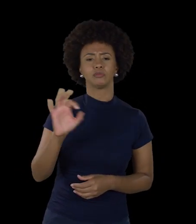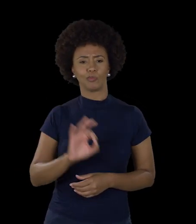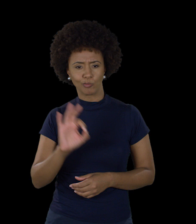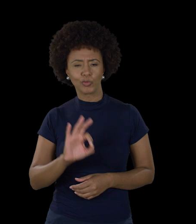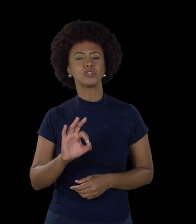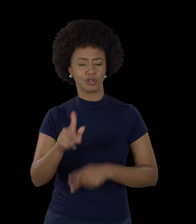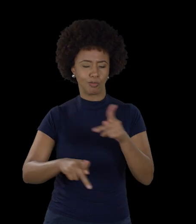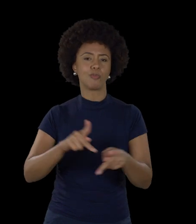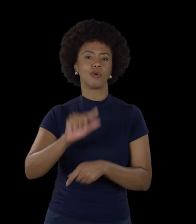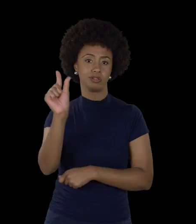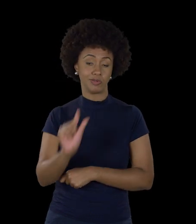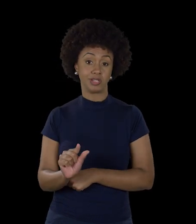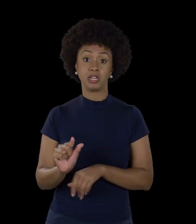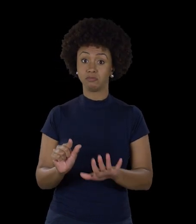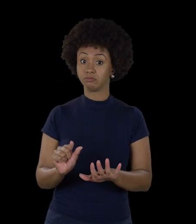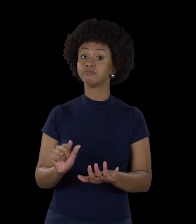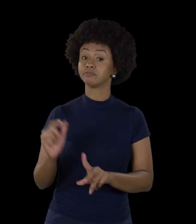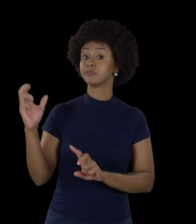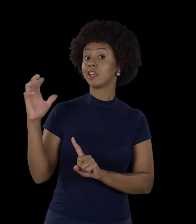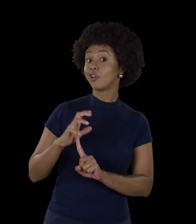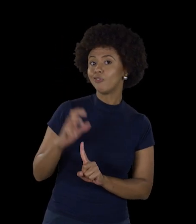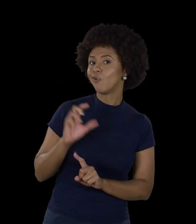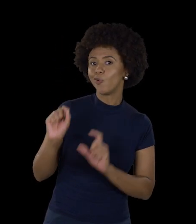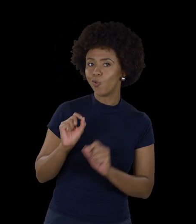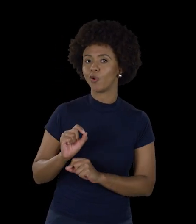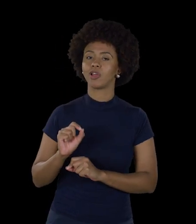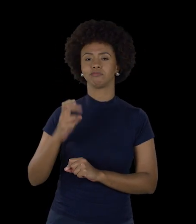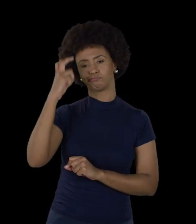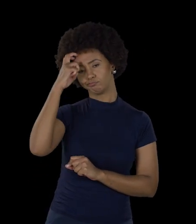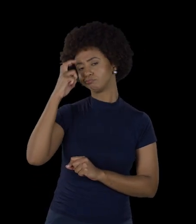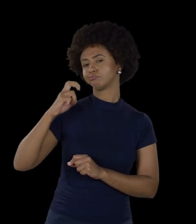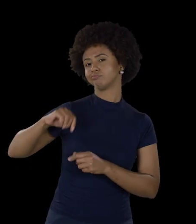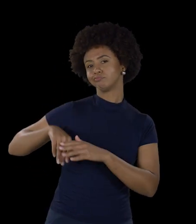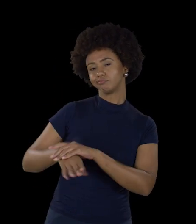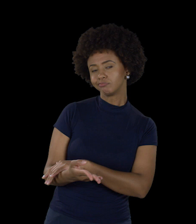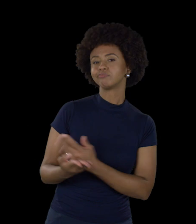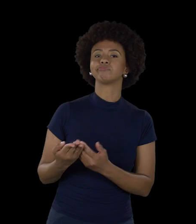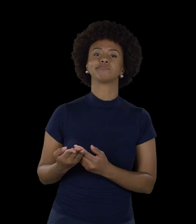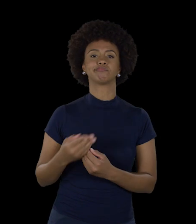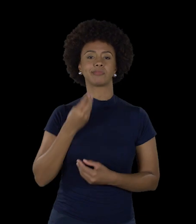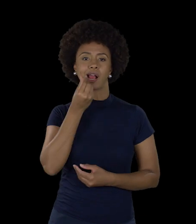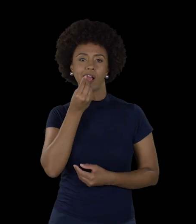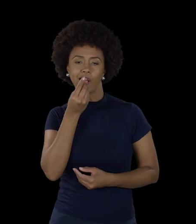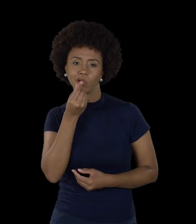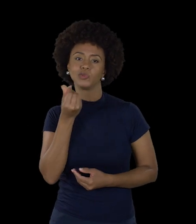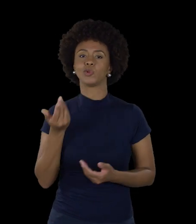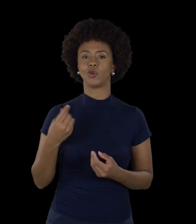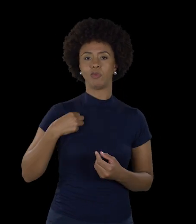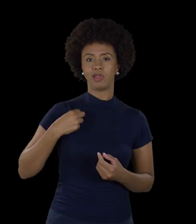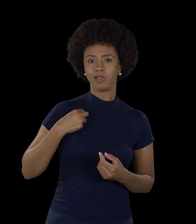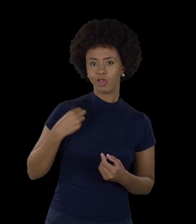dos italianos. Essa influência se traduz nos costumes, na gastronomia, na produção de uvas e de